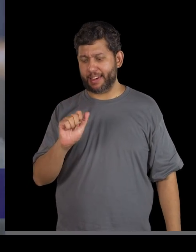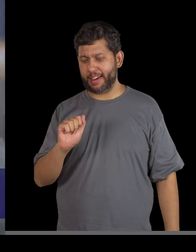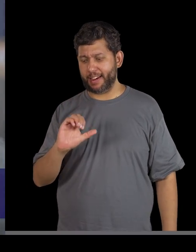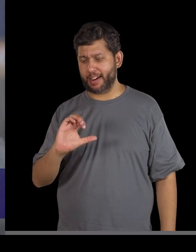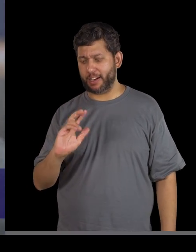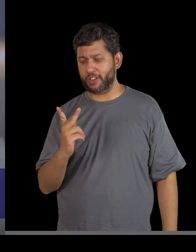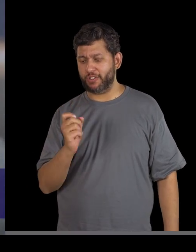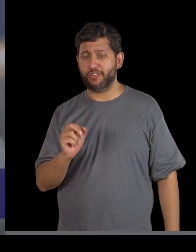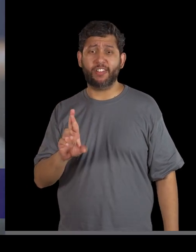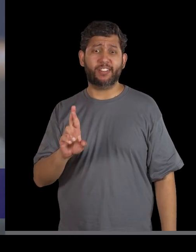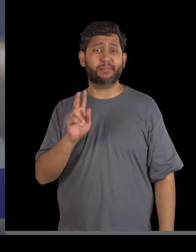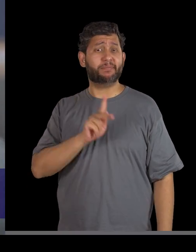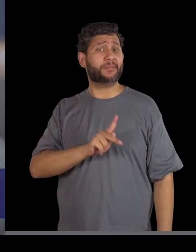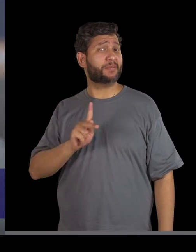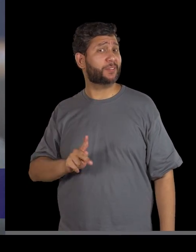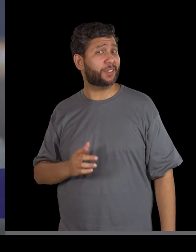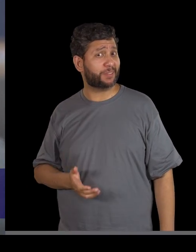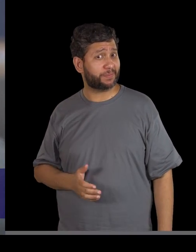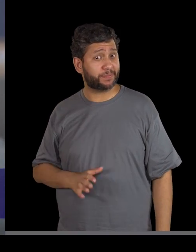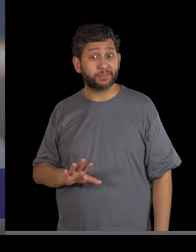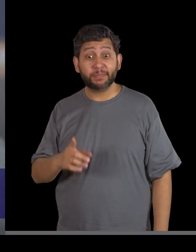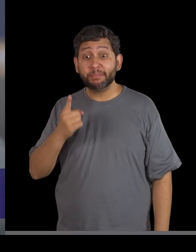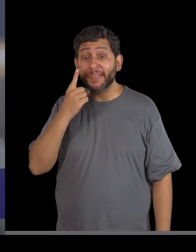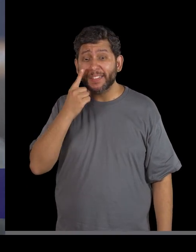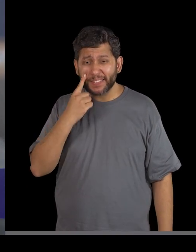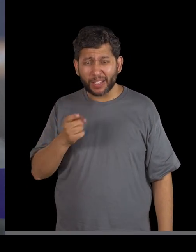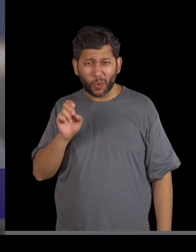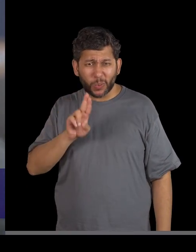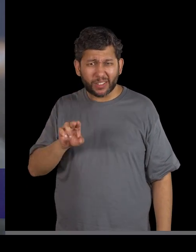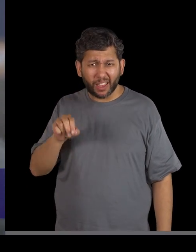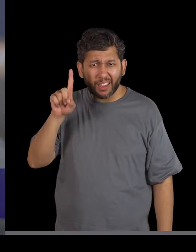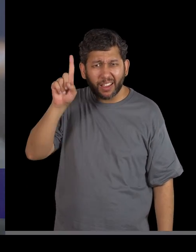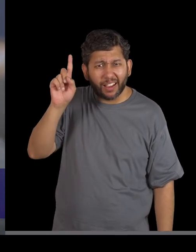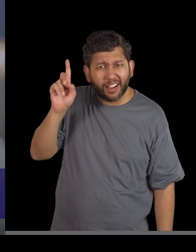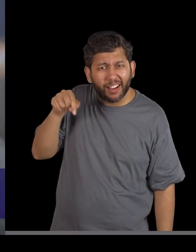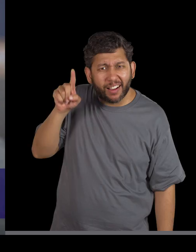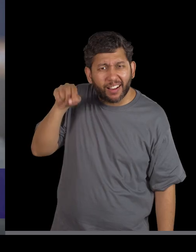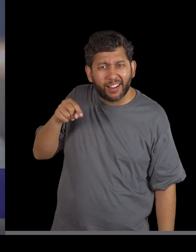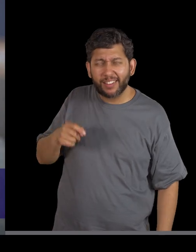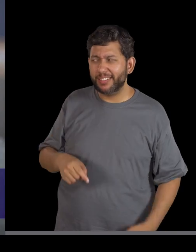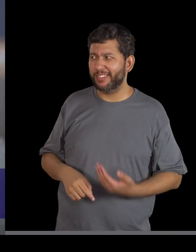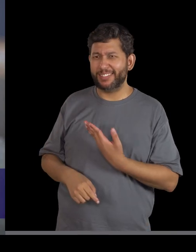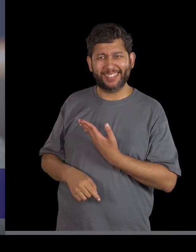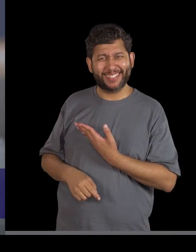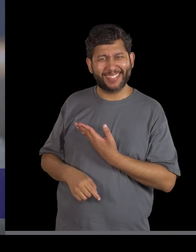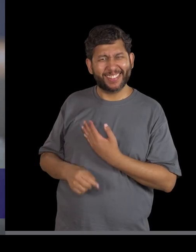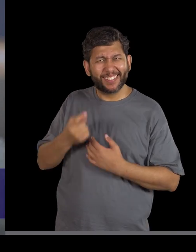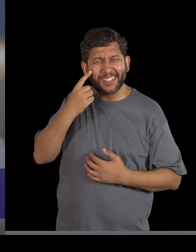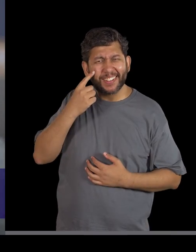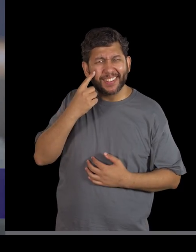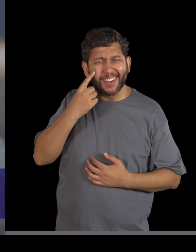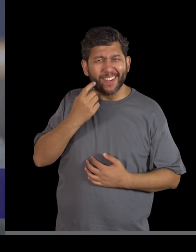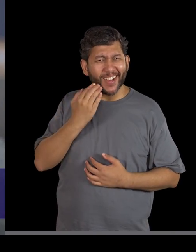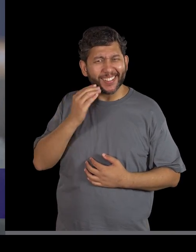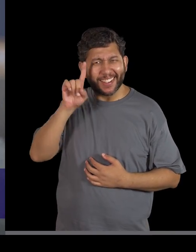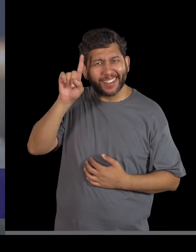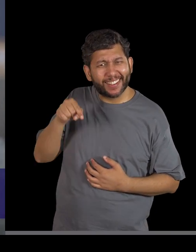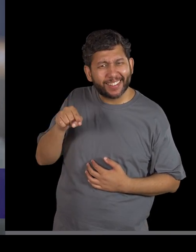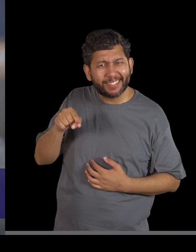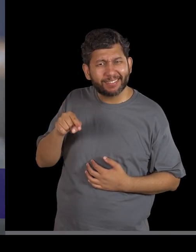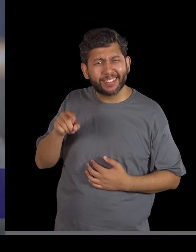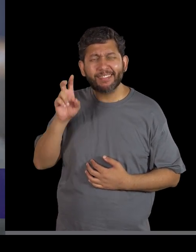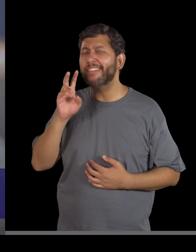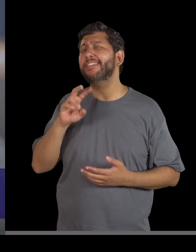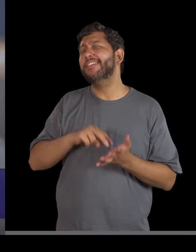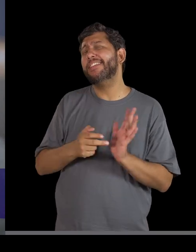é teacher, teacher. E tem mais um detalhe aqui, que é esse apóstrofozinho antes da sílaba T, que